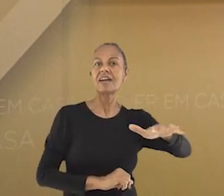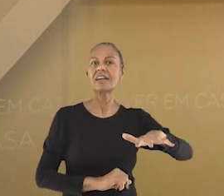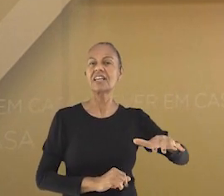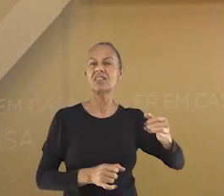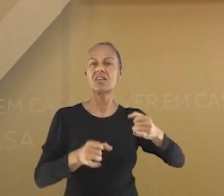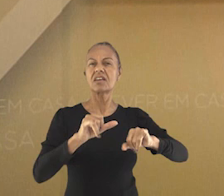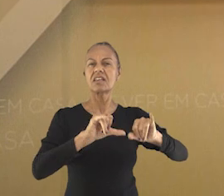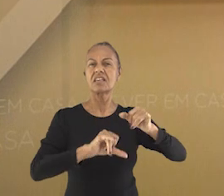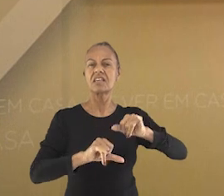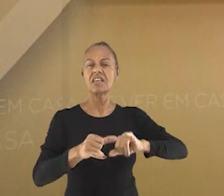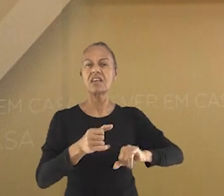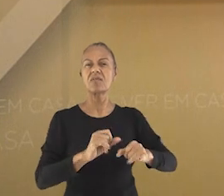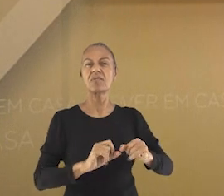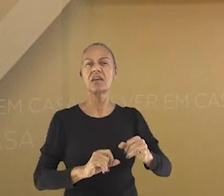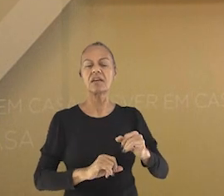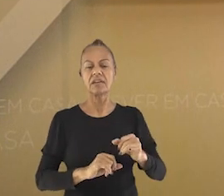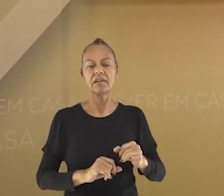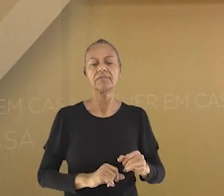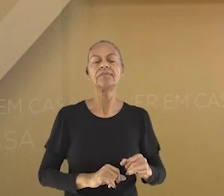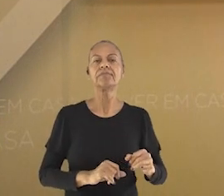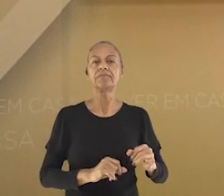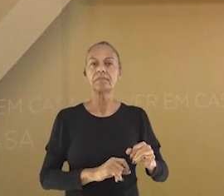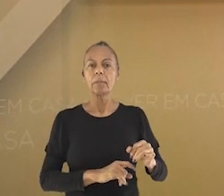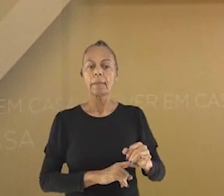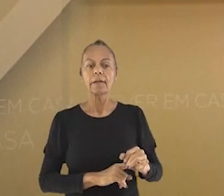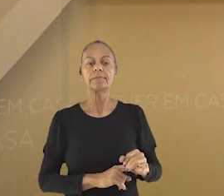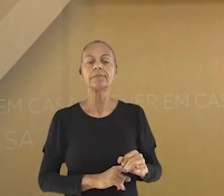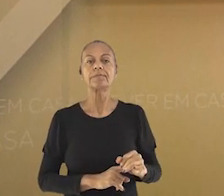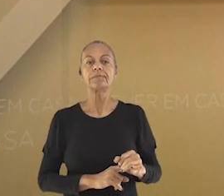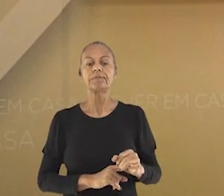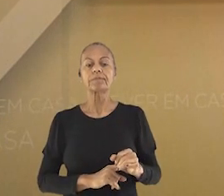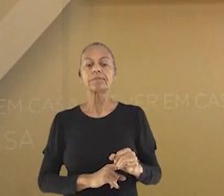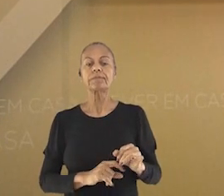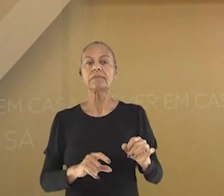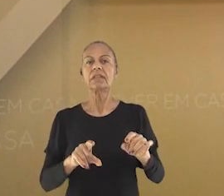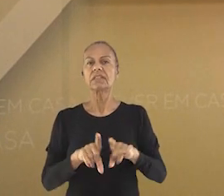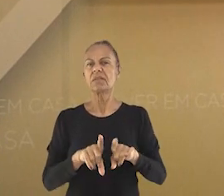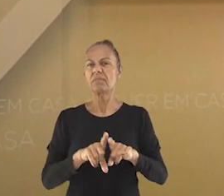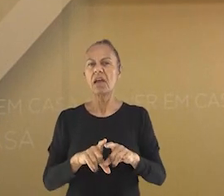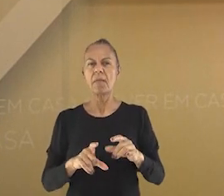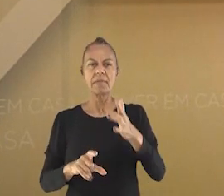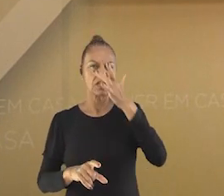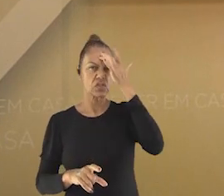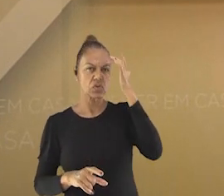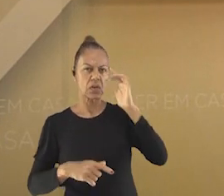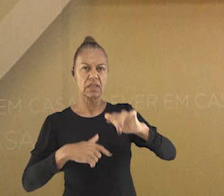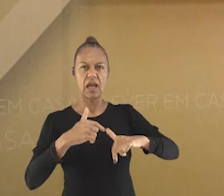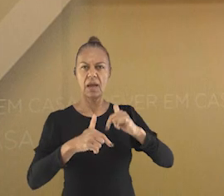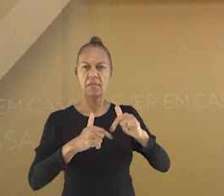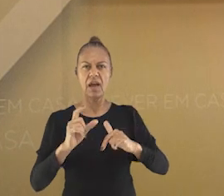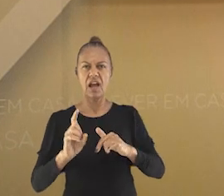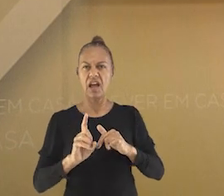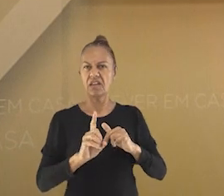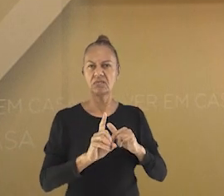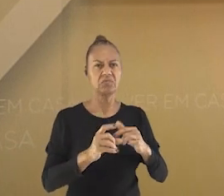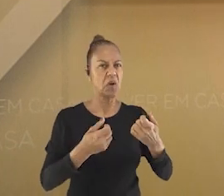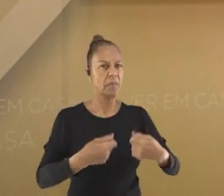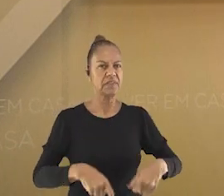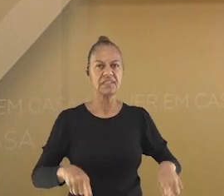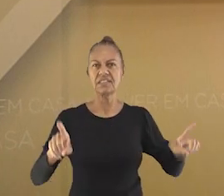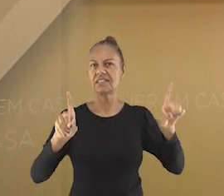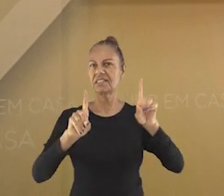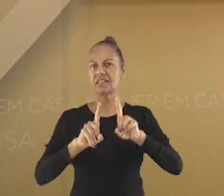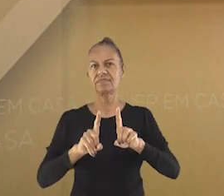na lavoura. Uma de suas vantagens é que não terá a exposição de trabalhadores aos